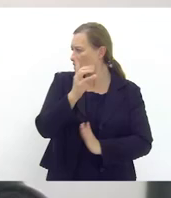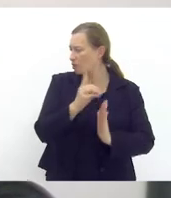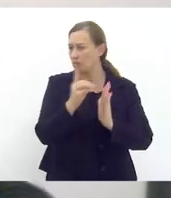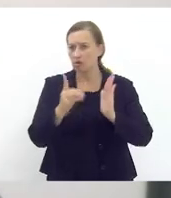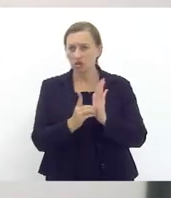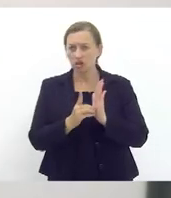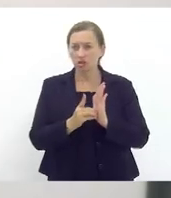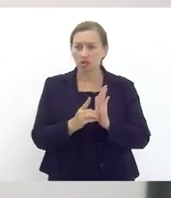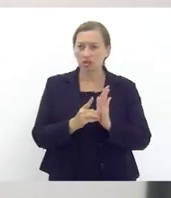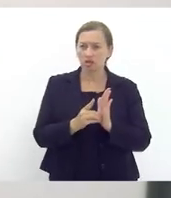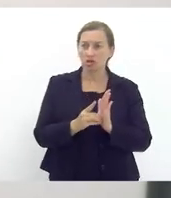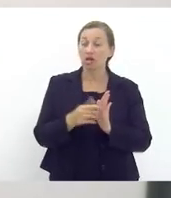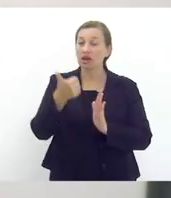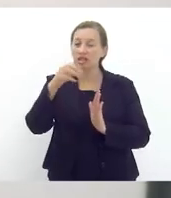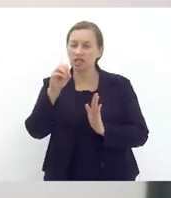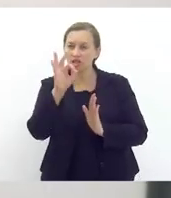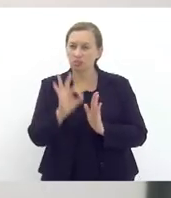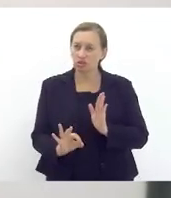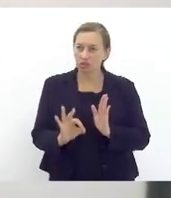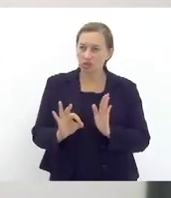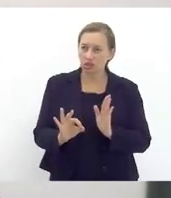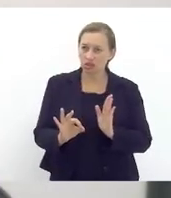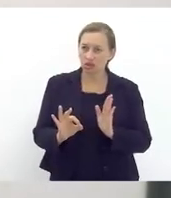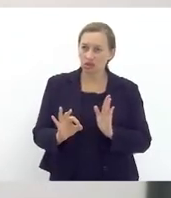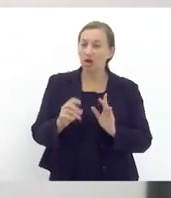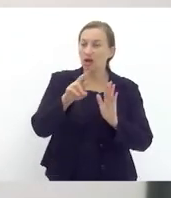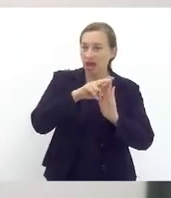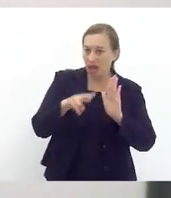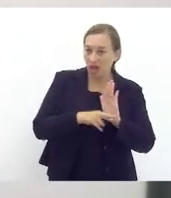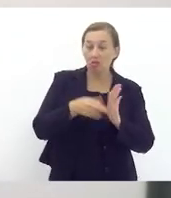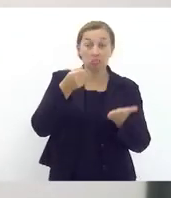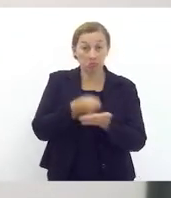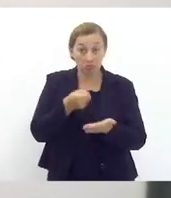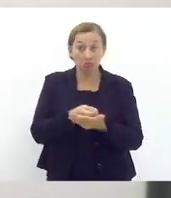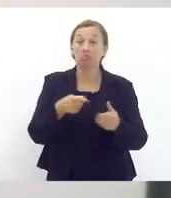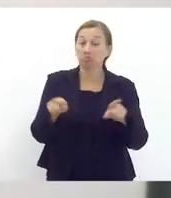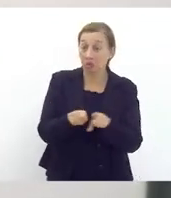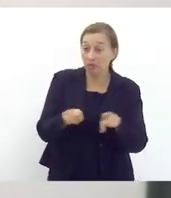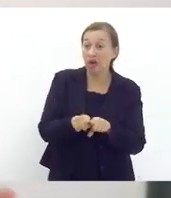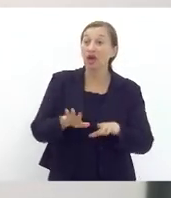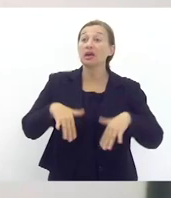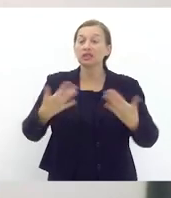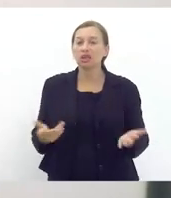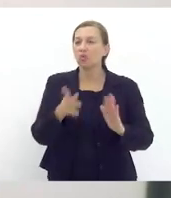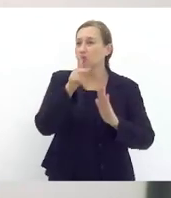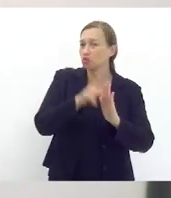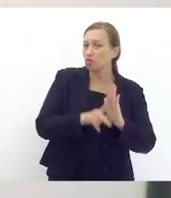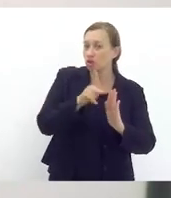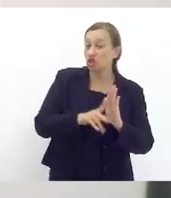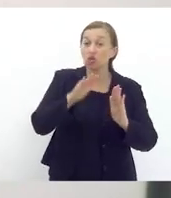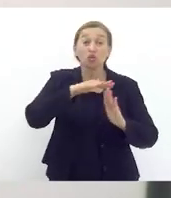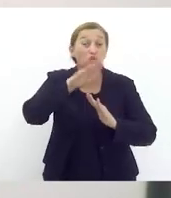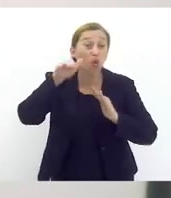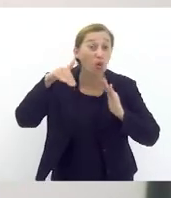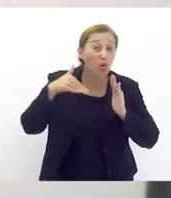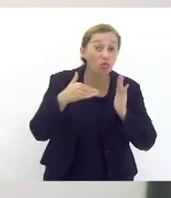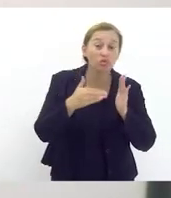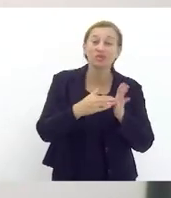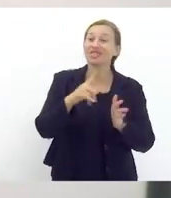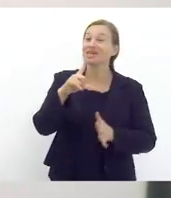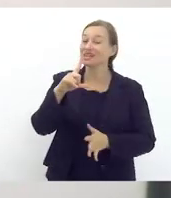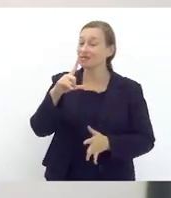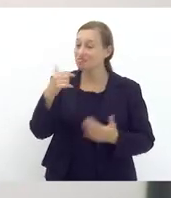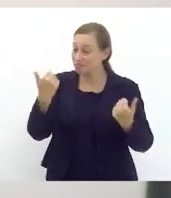Lei foi que esses 10% passam a ser regra obrigatória também então os projetos terão